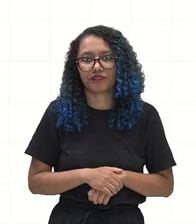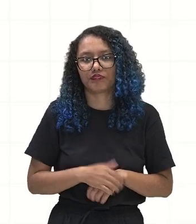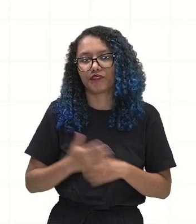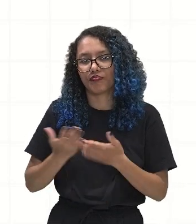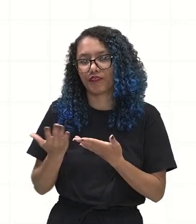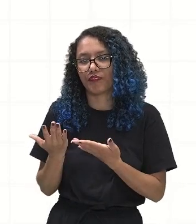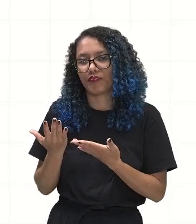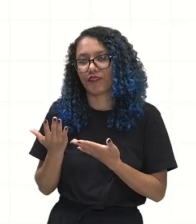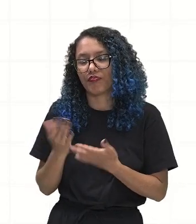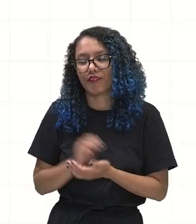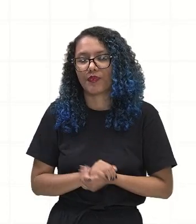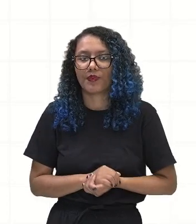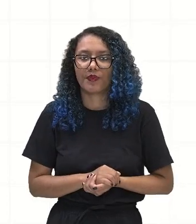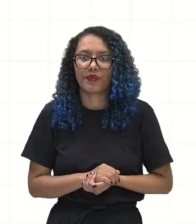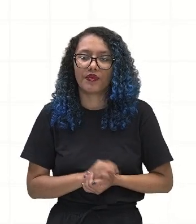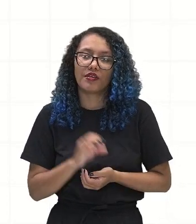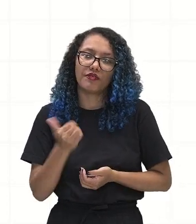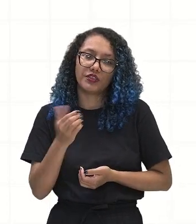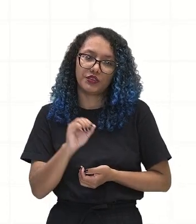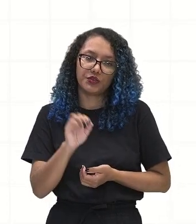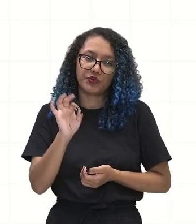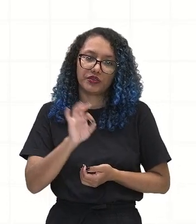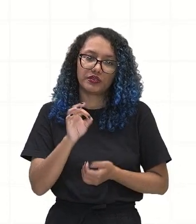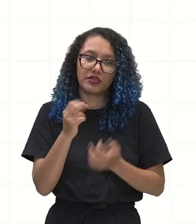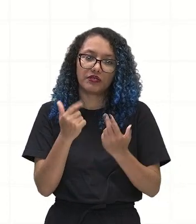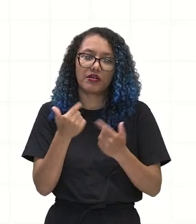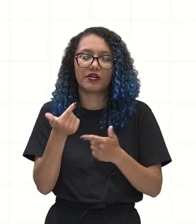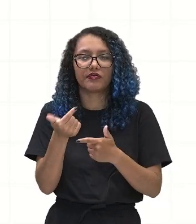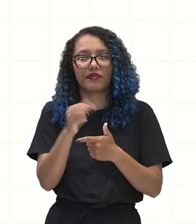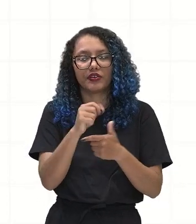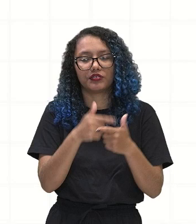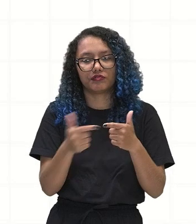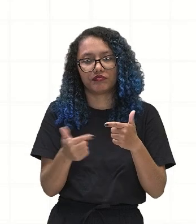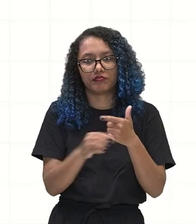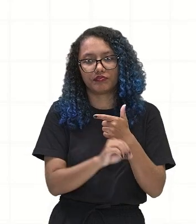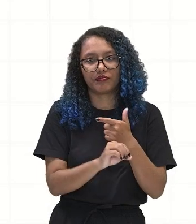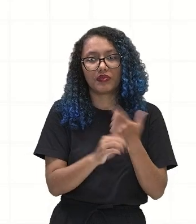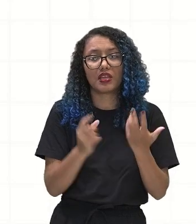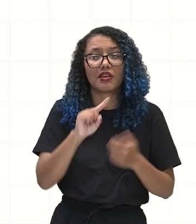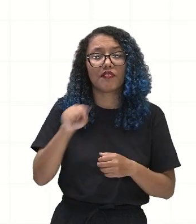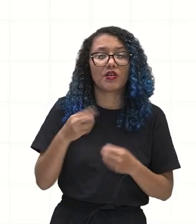centésimos, né? Em forma decimal, 20 centésimos,